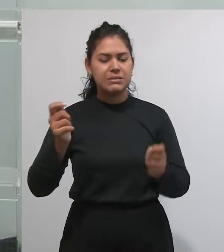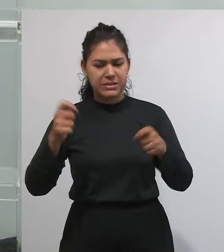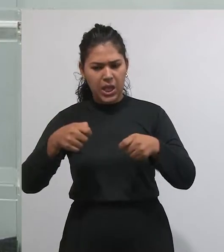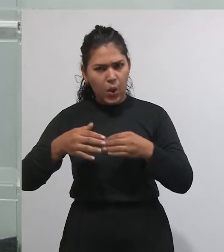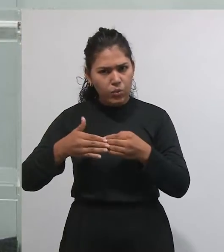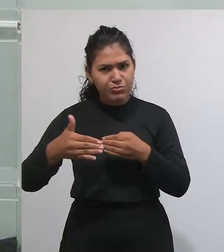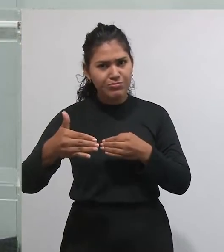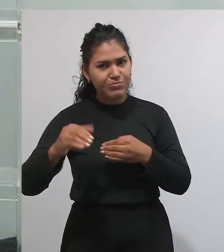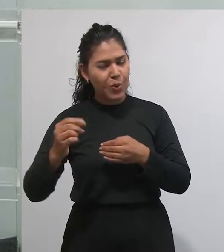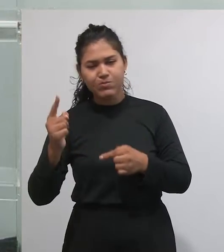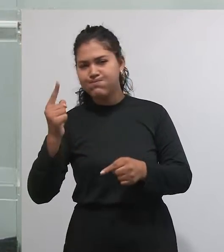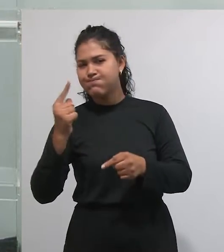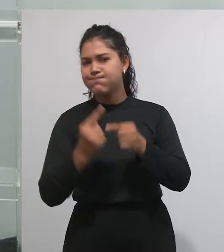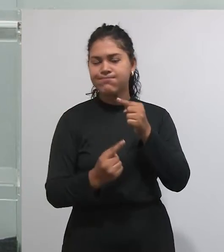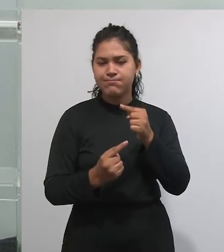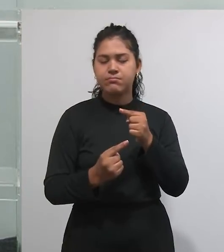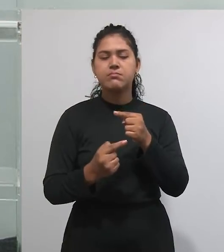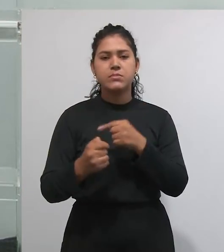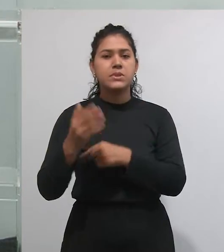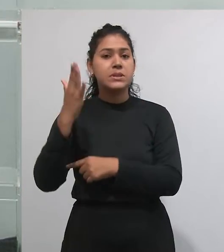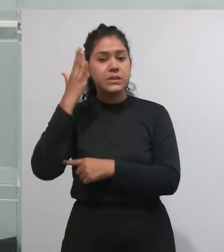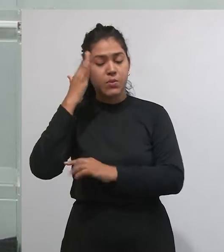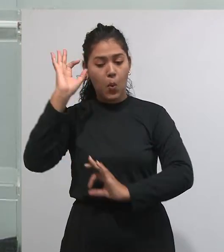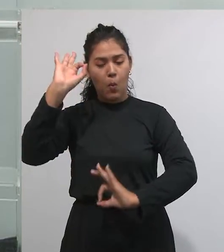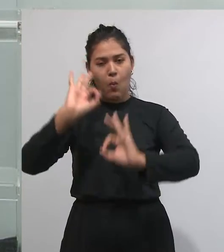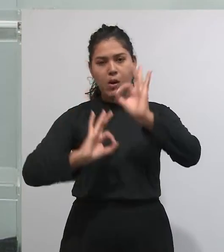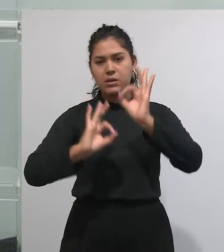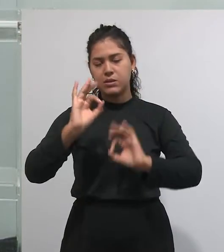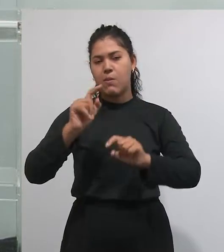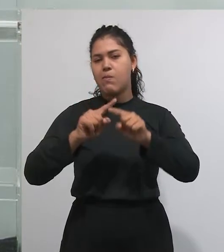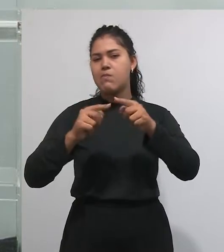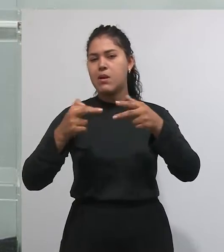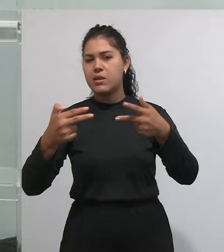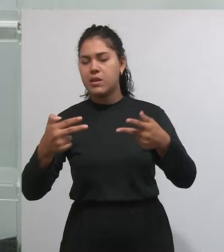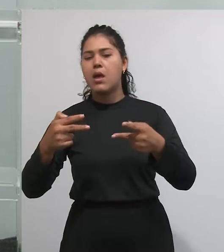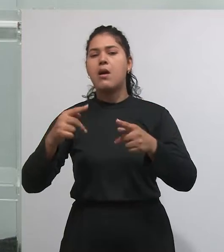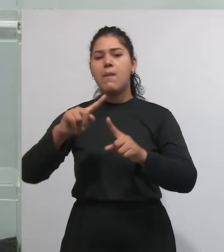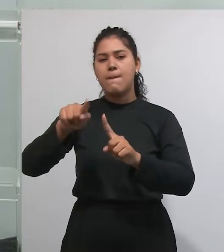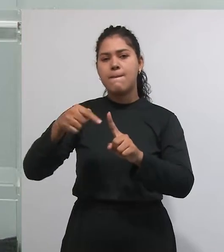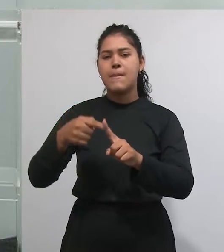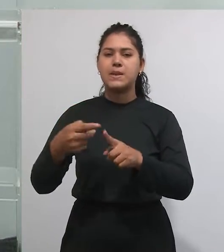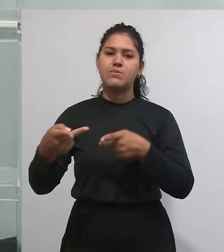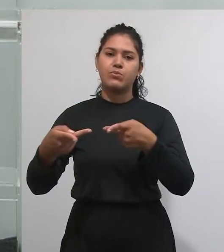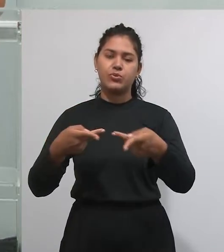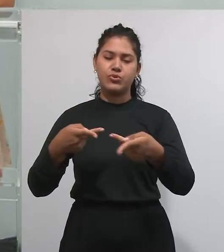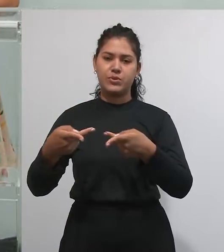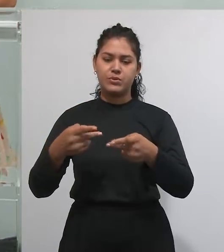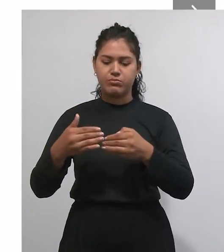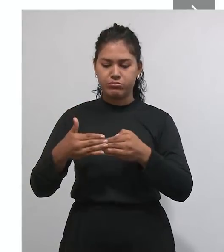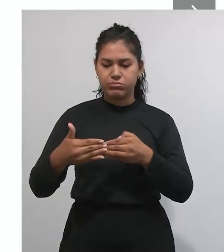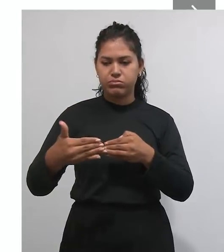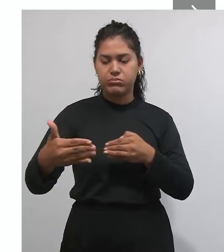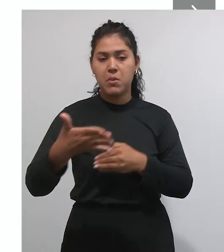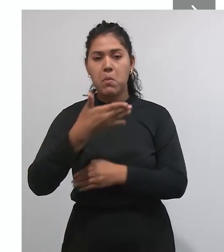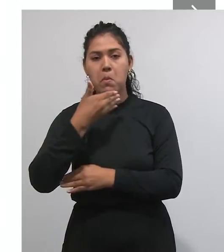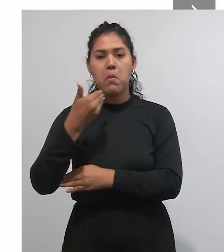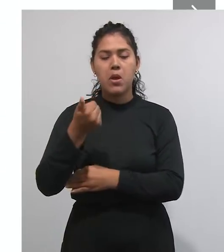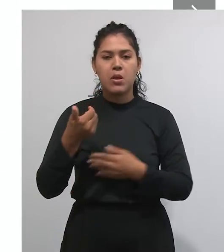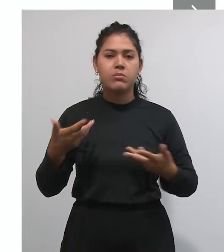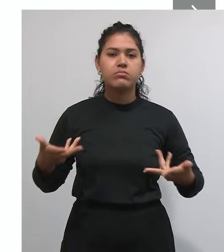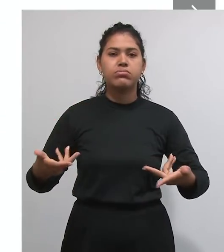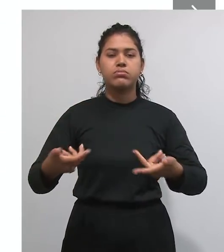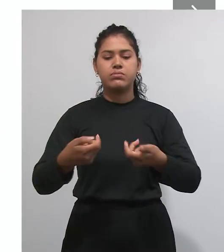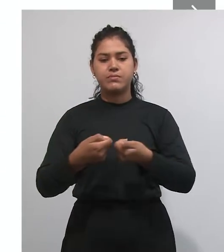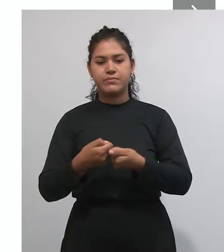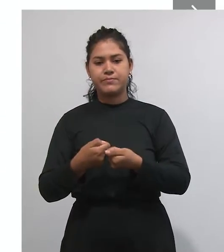ou não, ou como esses programas vão ter continuidade a fim de garantir o melhor aprendizagem. Bom, seguindo